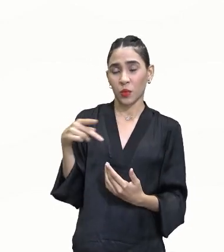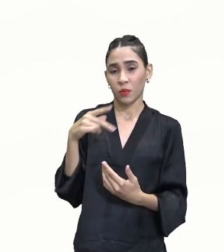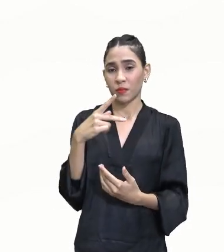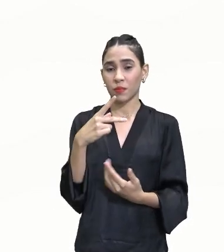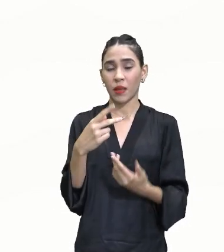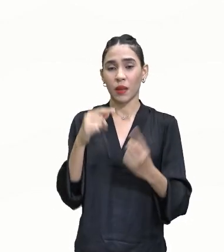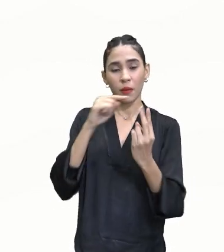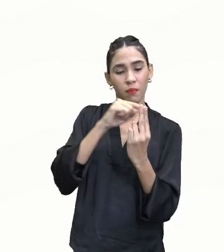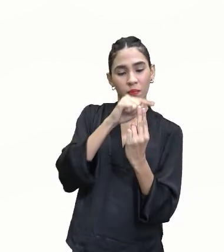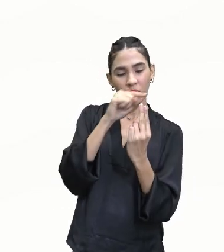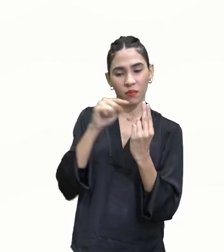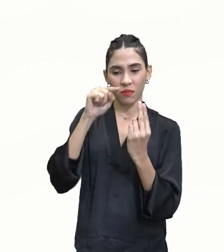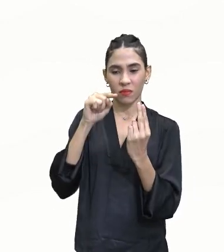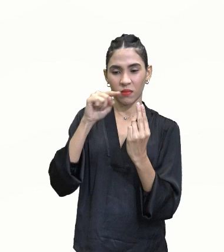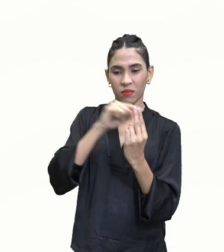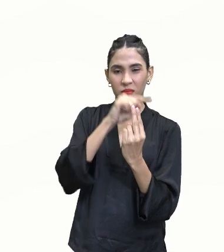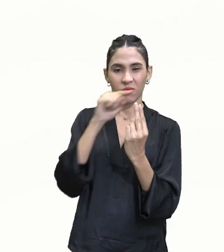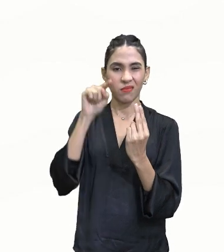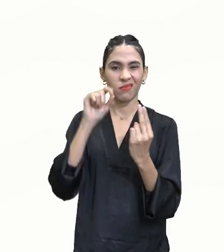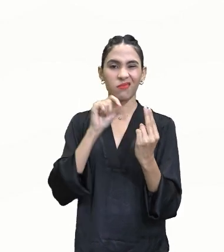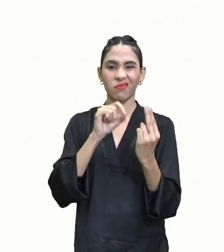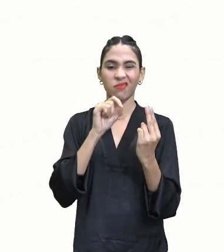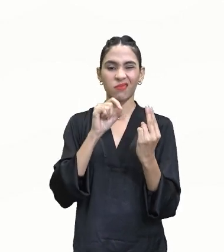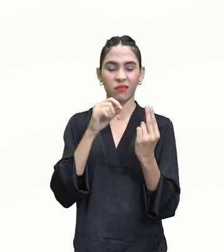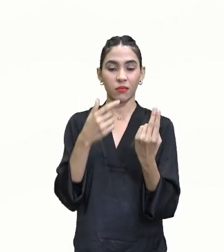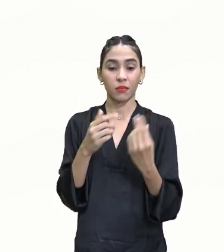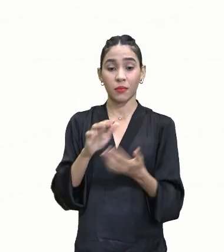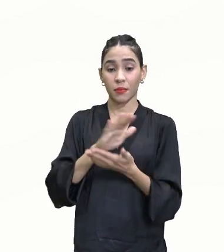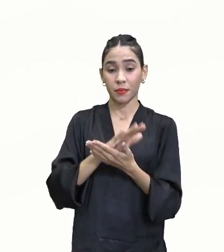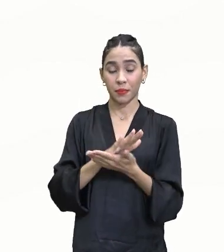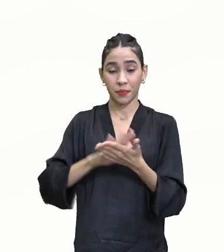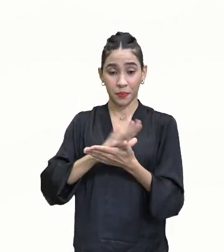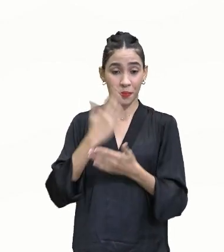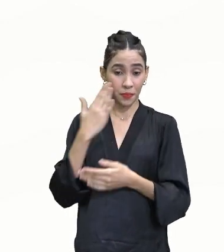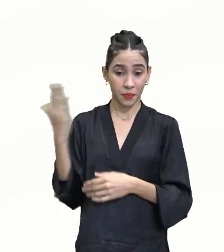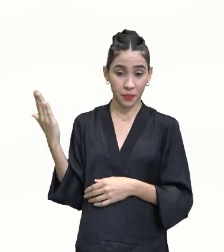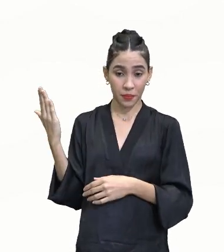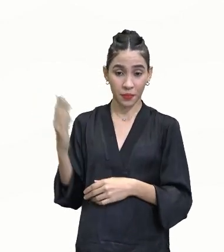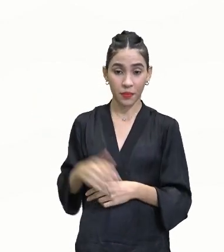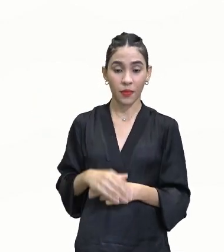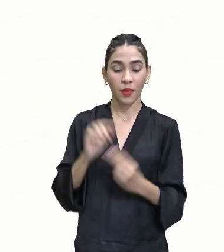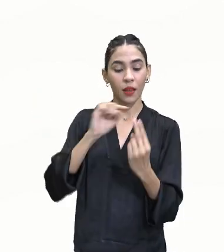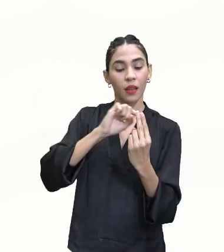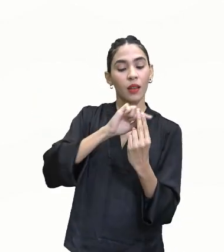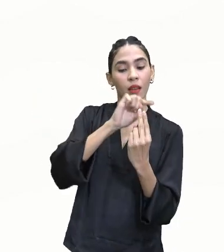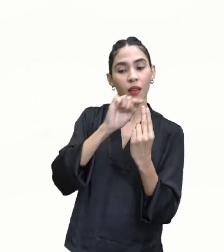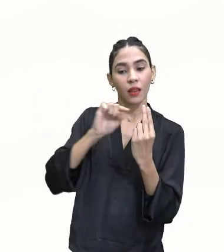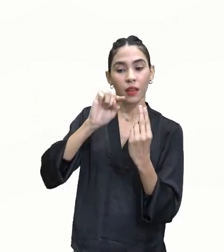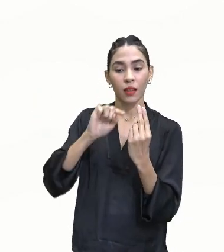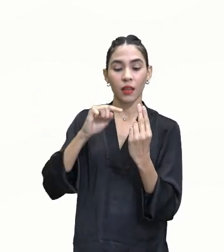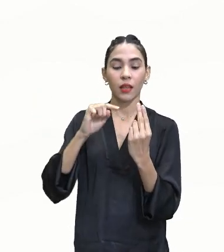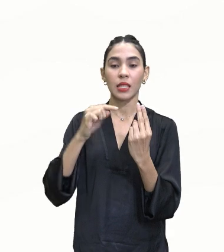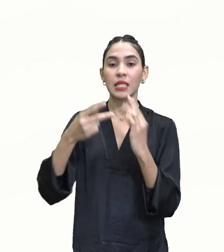π aí, o que é essa letra grega? Vamos apagar tudo aqui, ó. Essa letra linda aqui, ó, é o